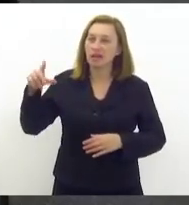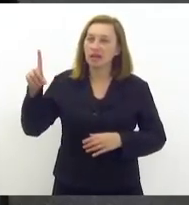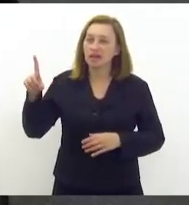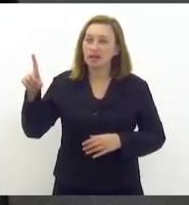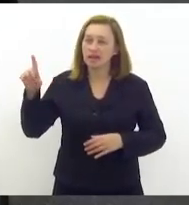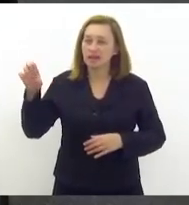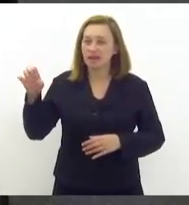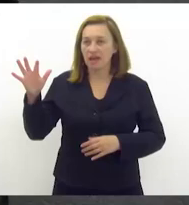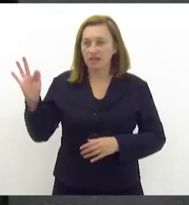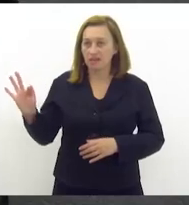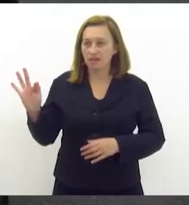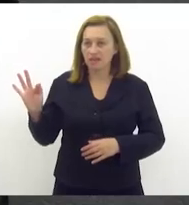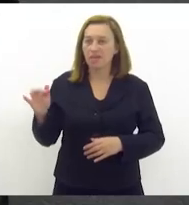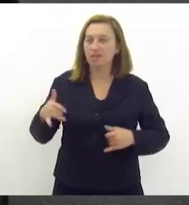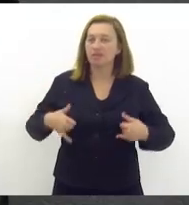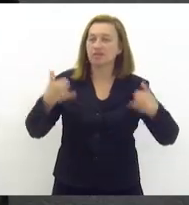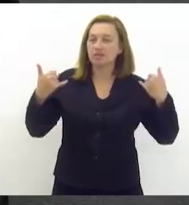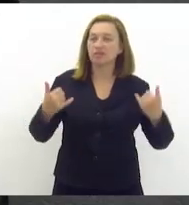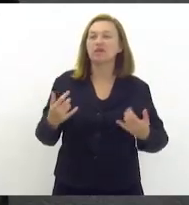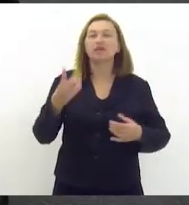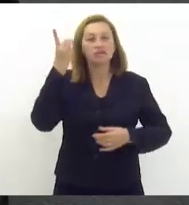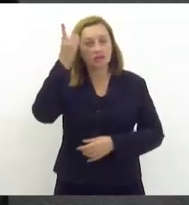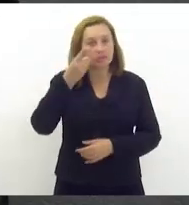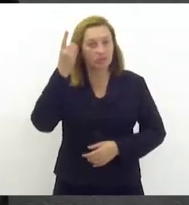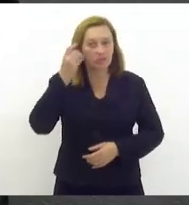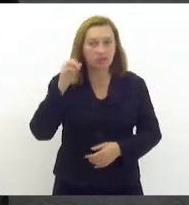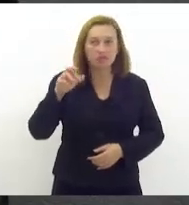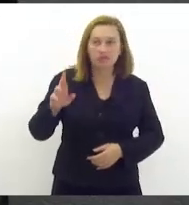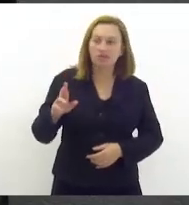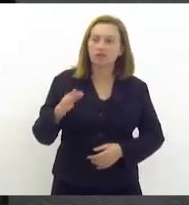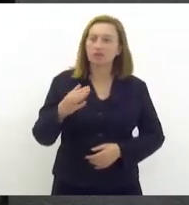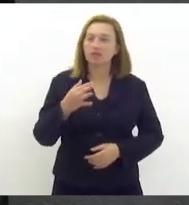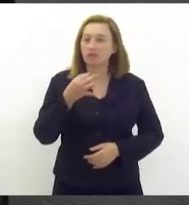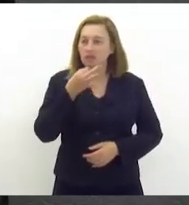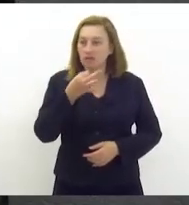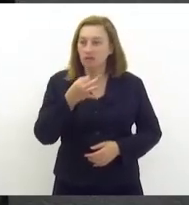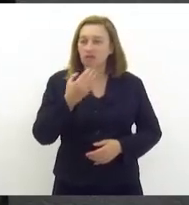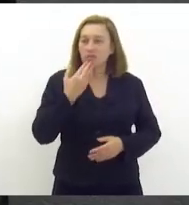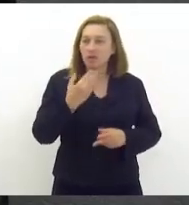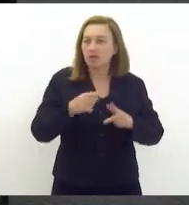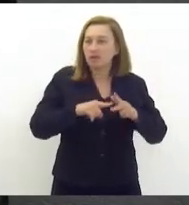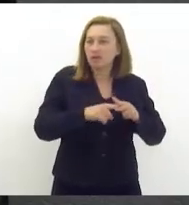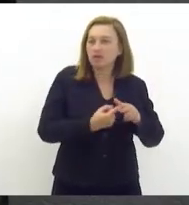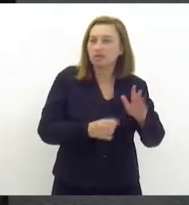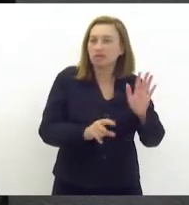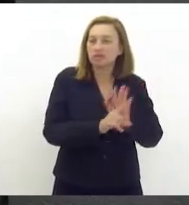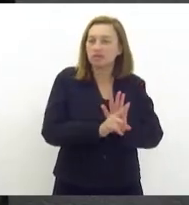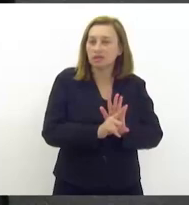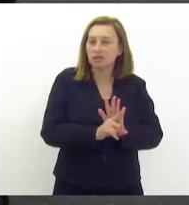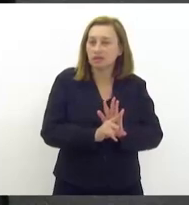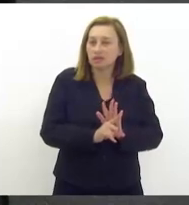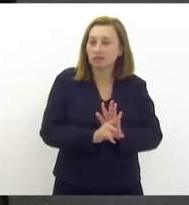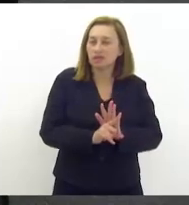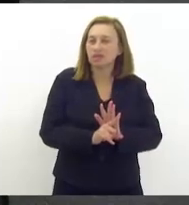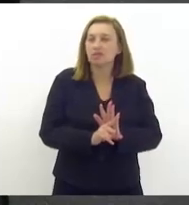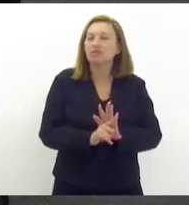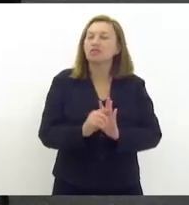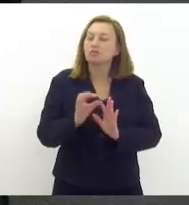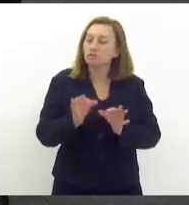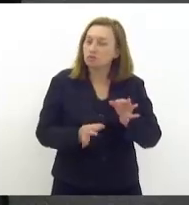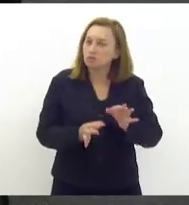aniversário e é o deputado Rosemberg Reis que sugeriu a alteração da lei de que é extremamente